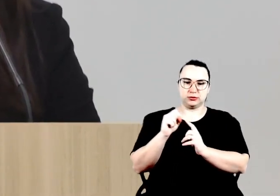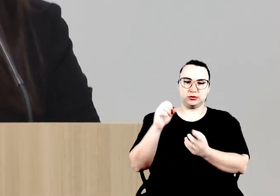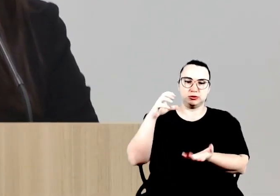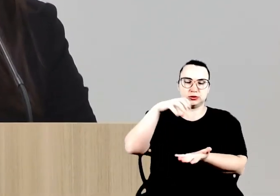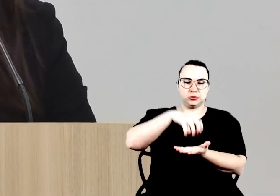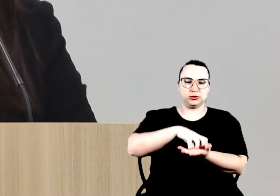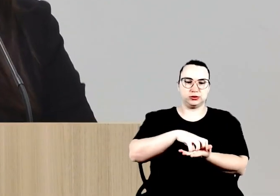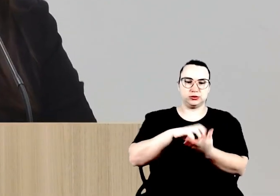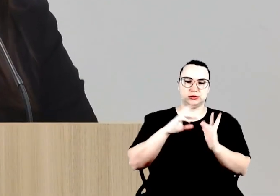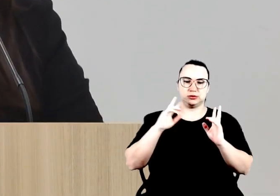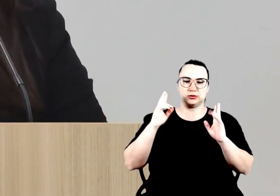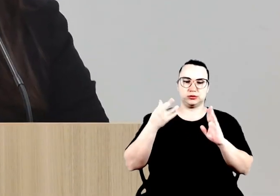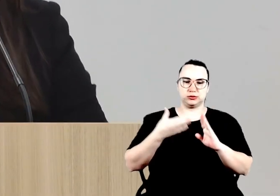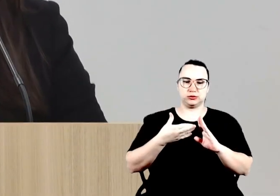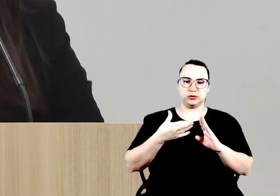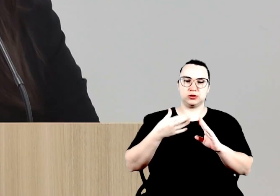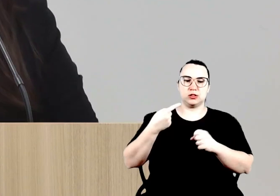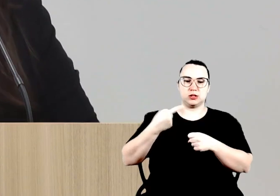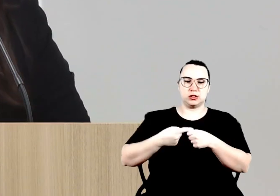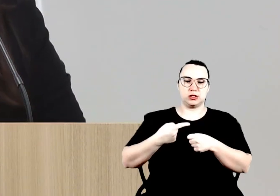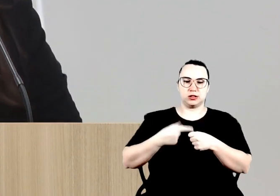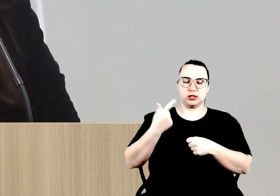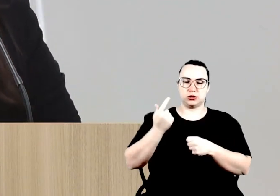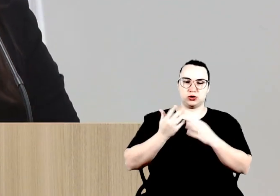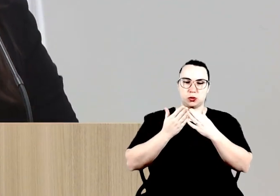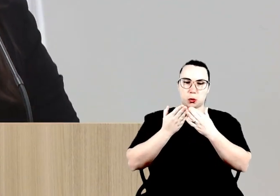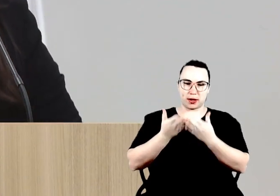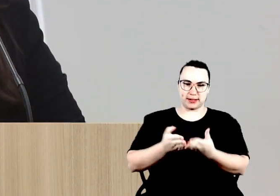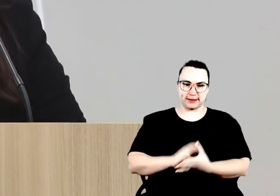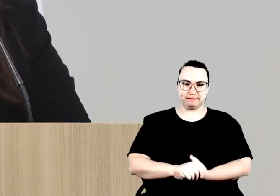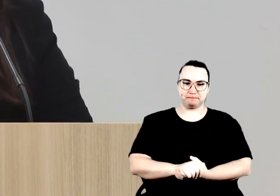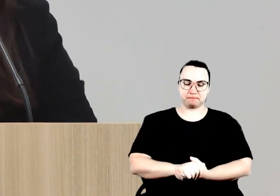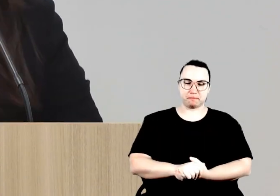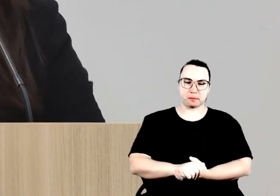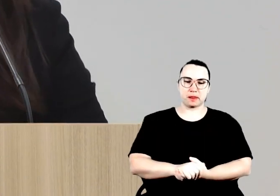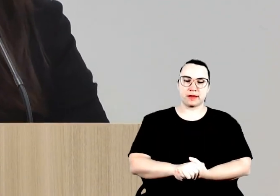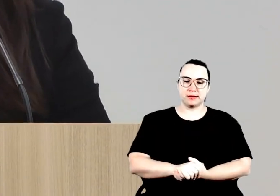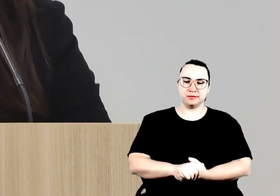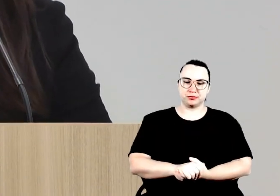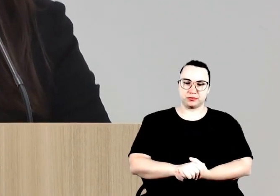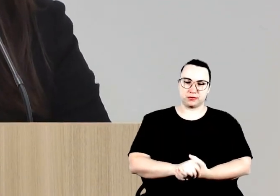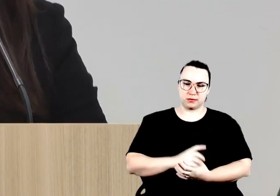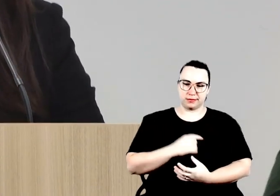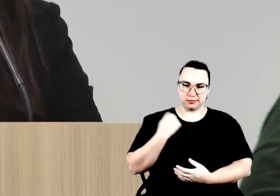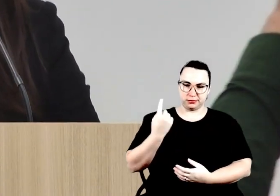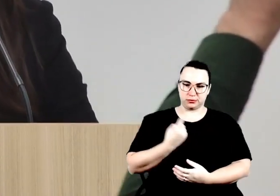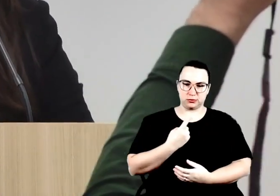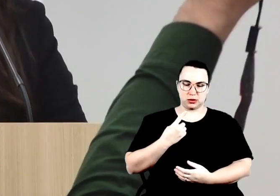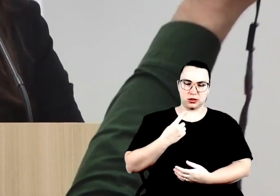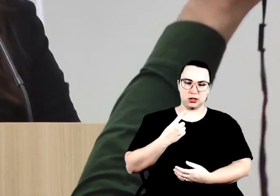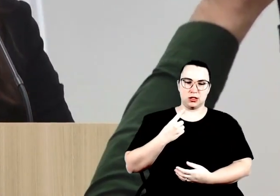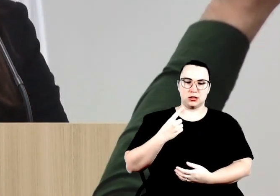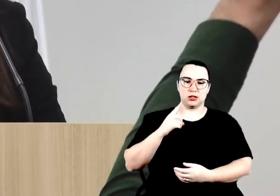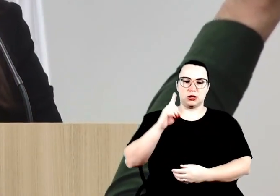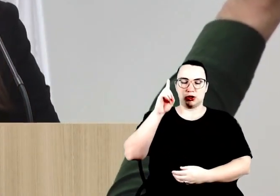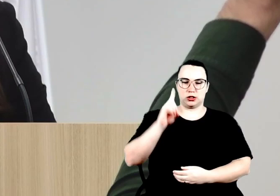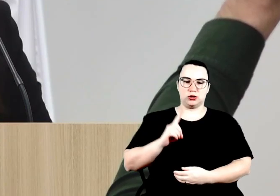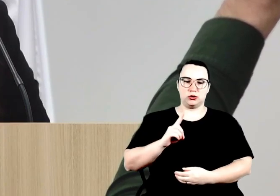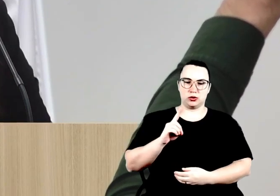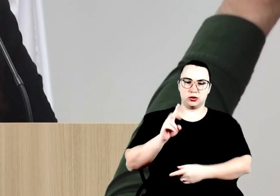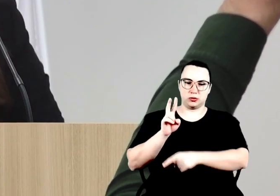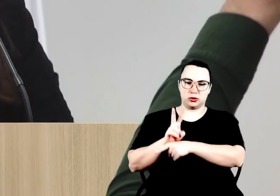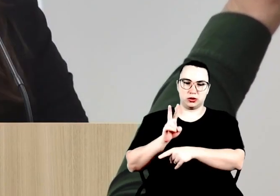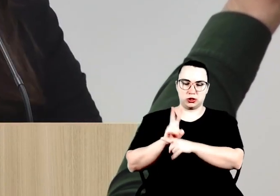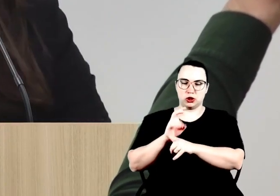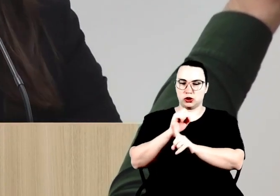Assistência Social aqui do município. E a nossa diretora de Proteção Social Especial, a Lucinéia, pediu que eu viesse falar um pouco